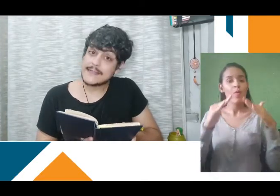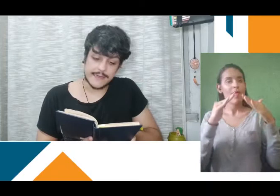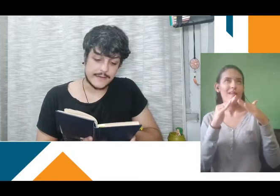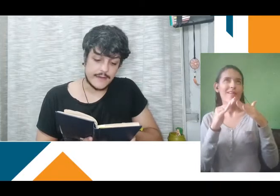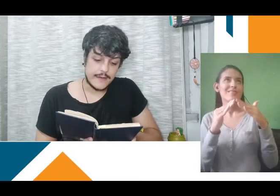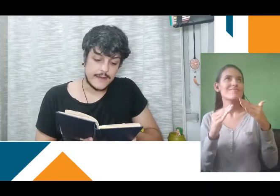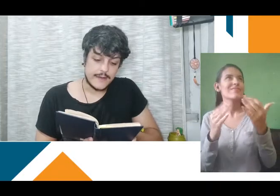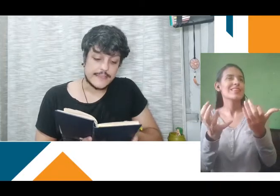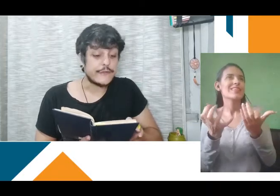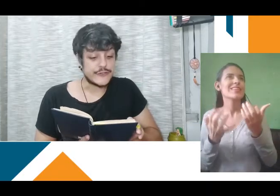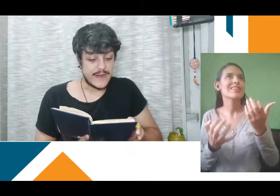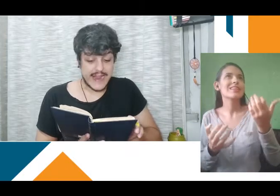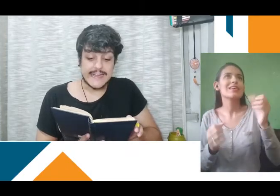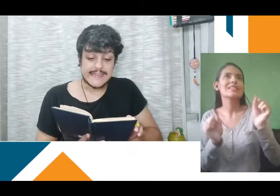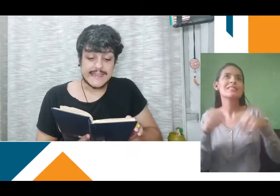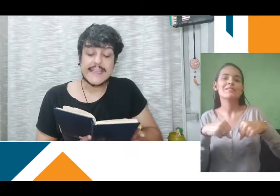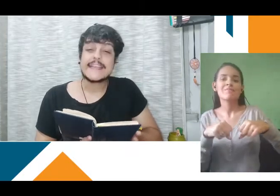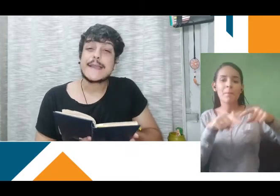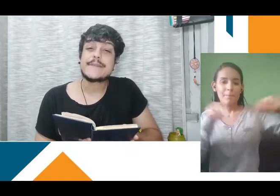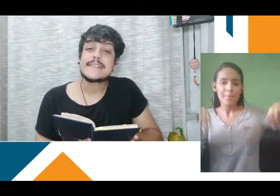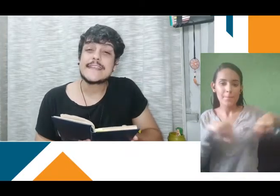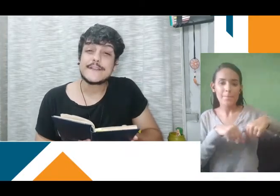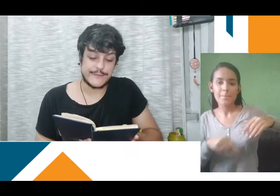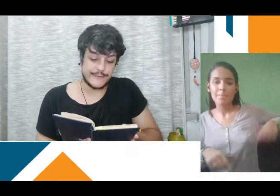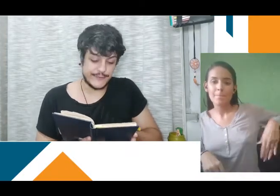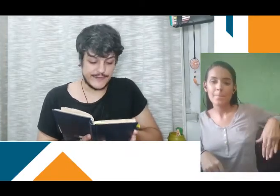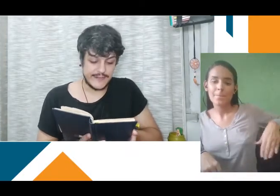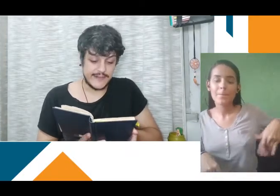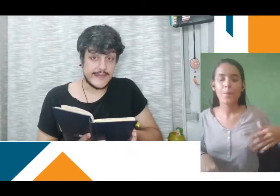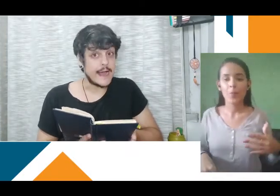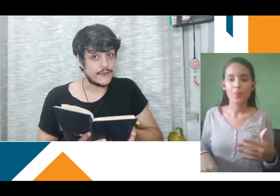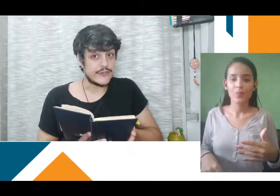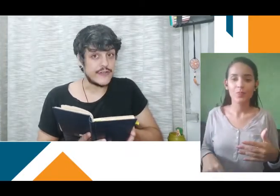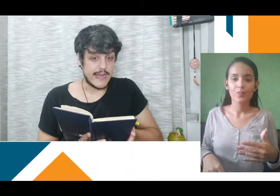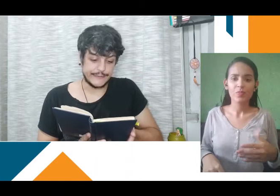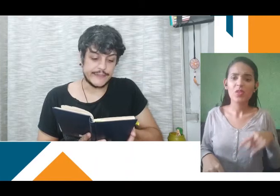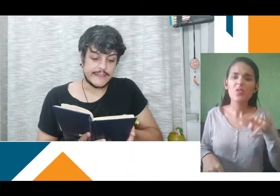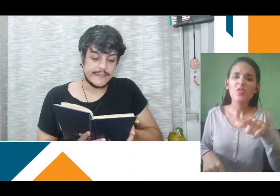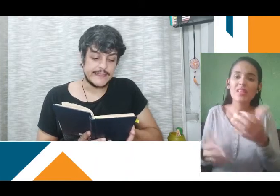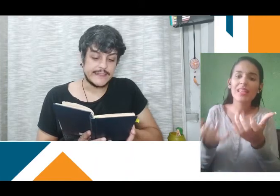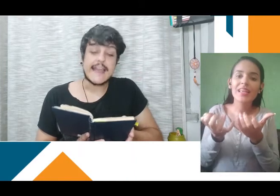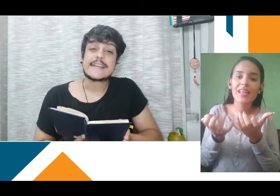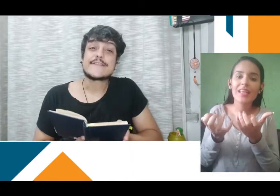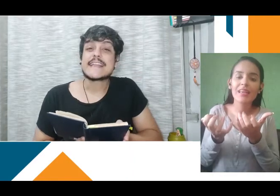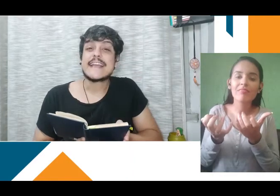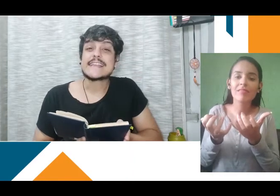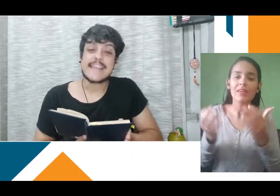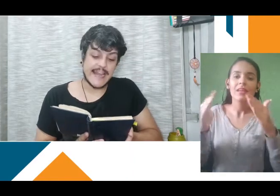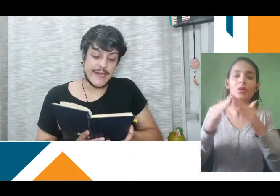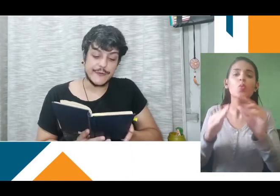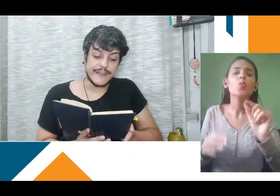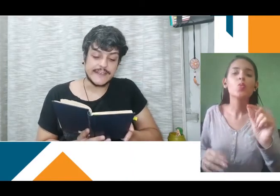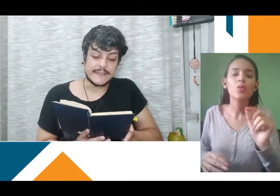uma casa. Se eu fosse uma casa, queria ter piscina nos fundos e ar-condicionado. Que casa você